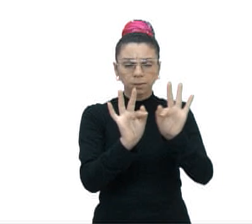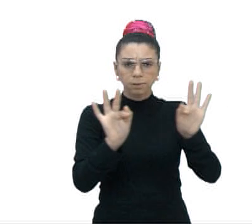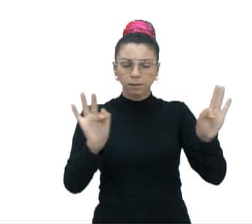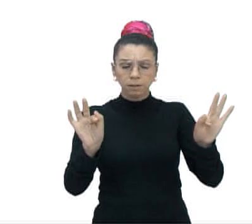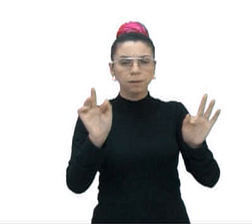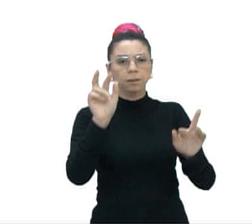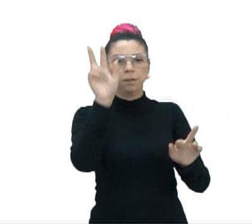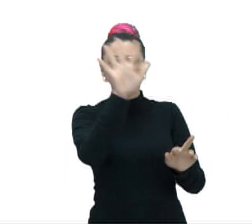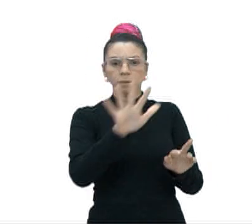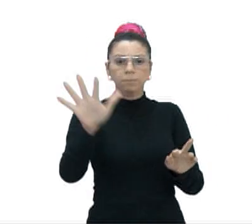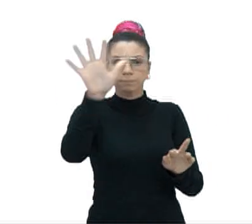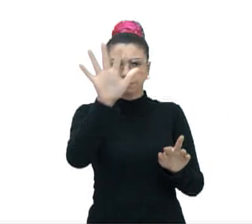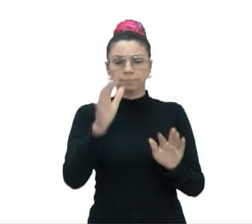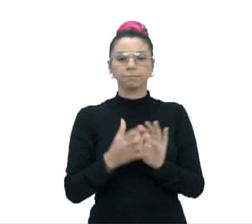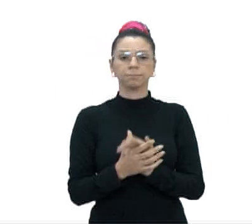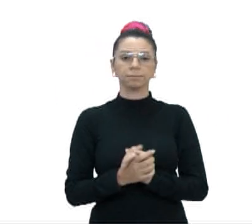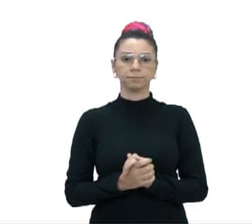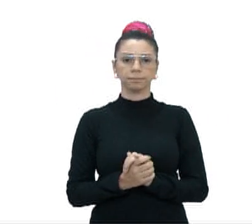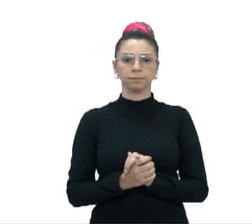e observando imagens.